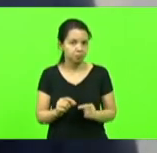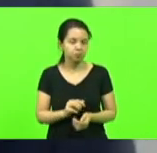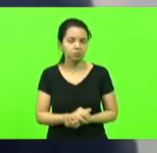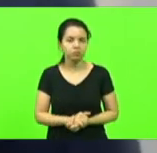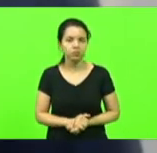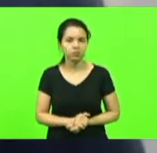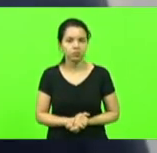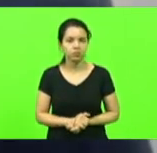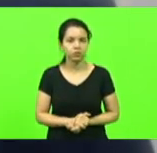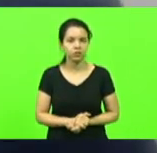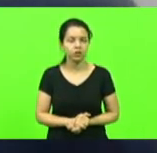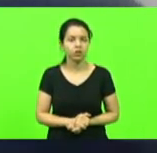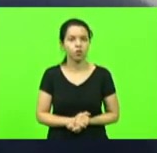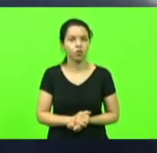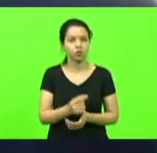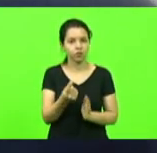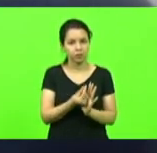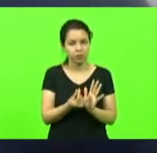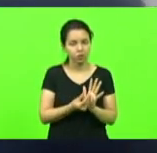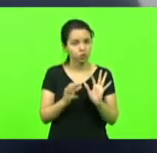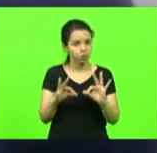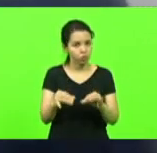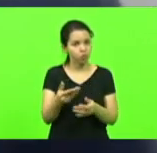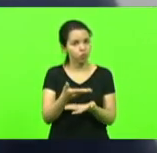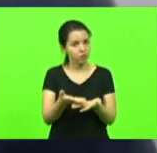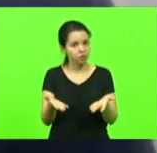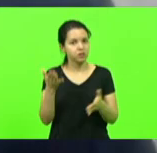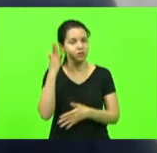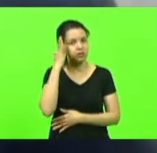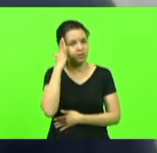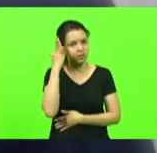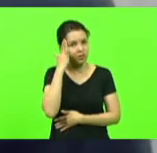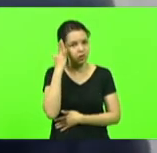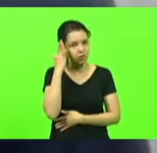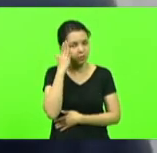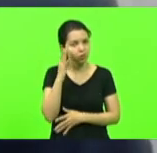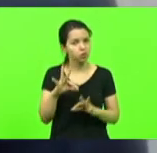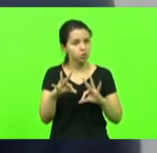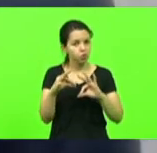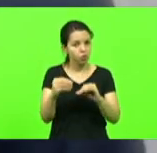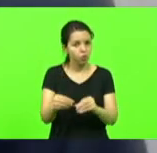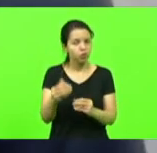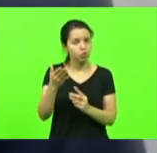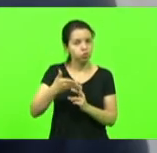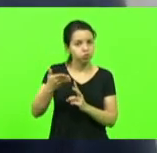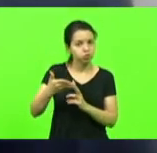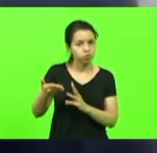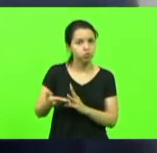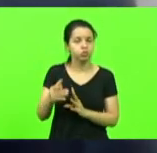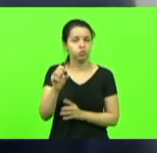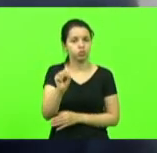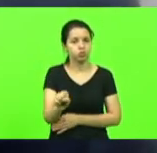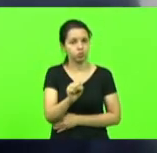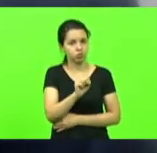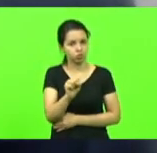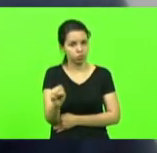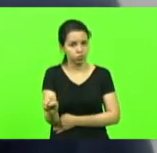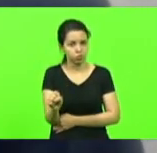o financiamento todo, e vocês sabem, né, todo o financiamento do SUS, ele é